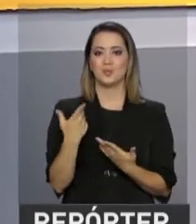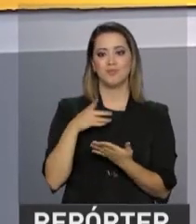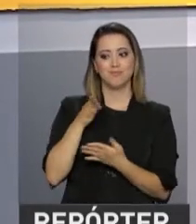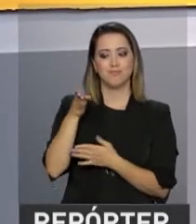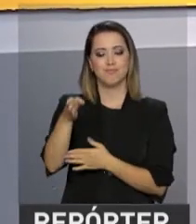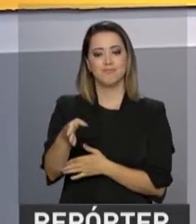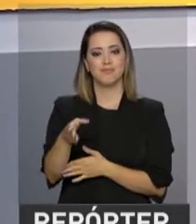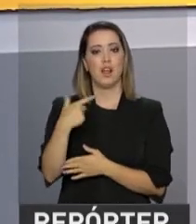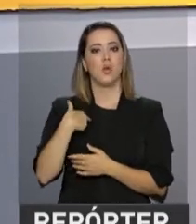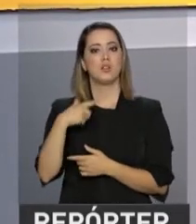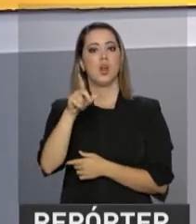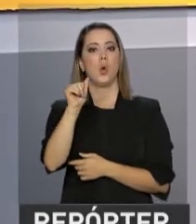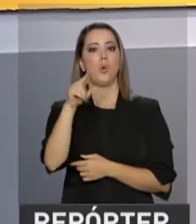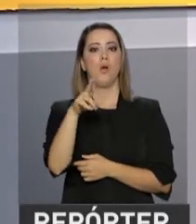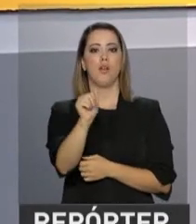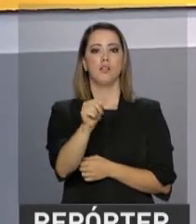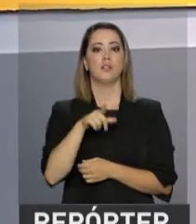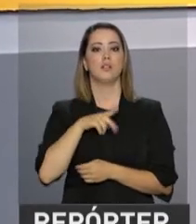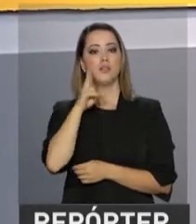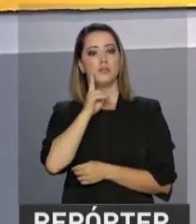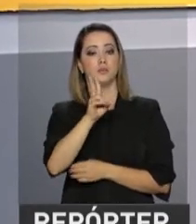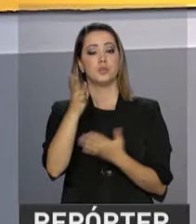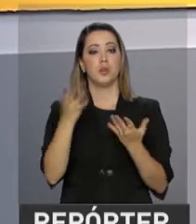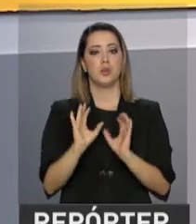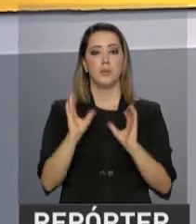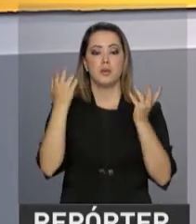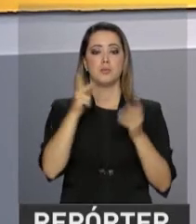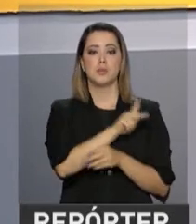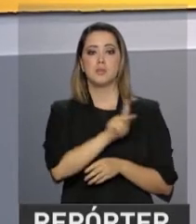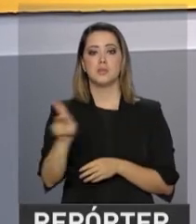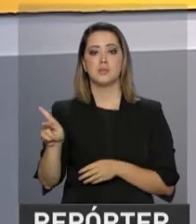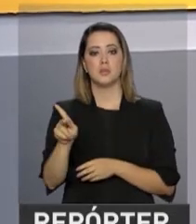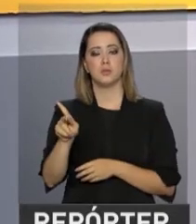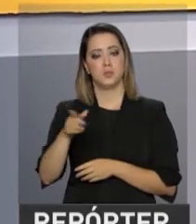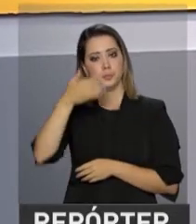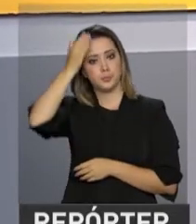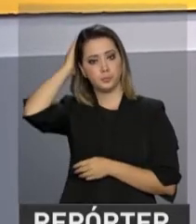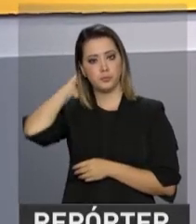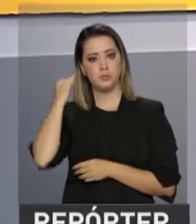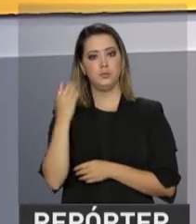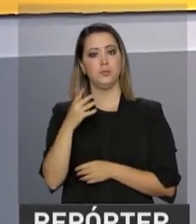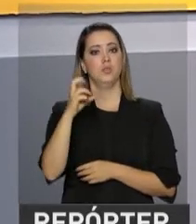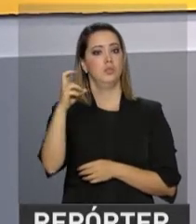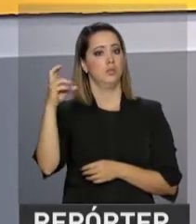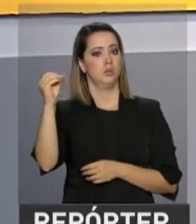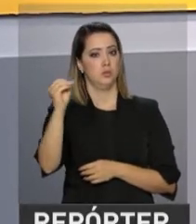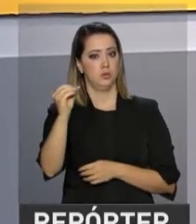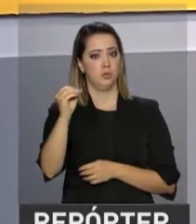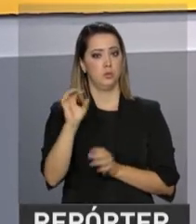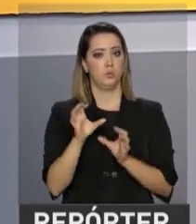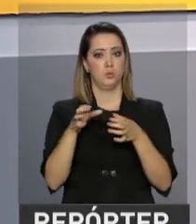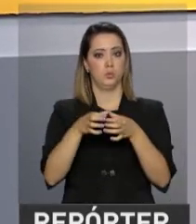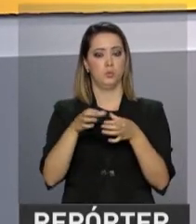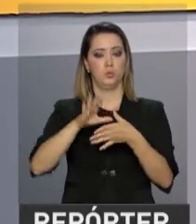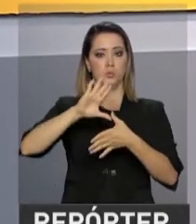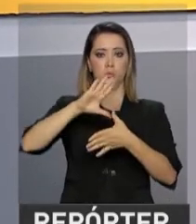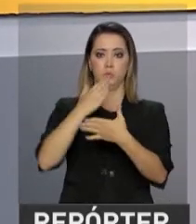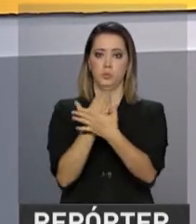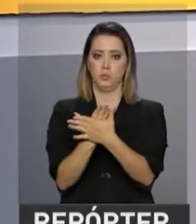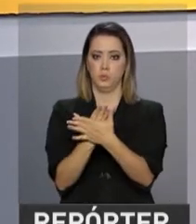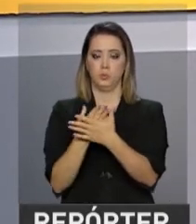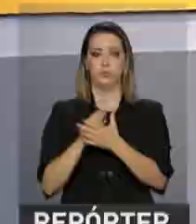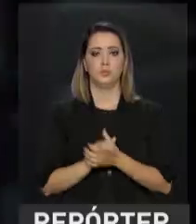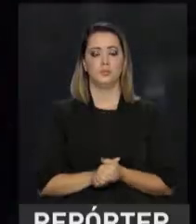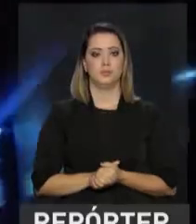onde está a repórter Luana Karen, que vai acompanhar a participação do presidente Michel Temer na 50ª Cúpula do Mercosul.